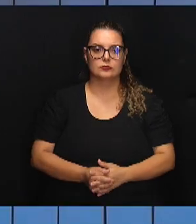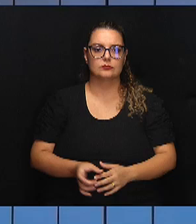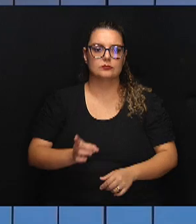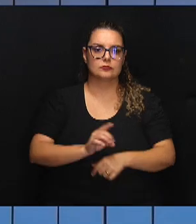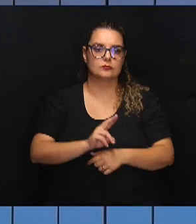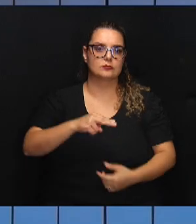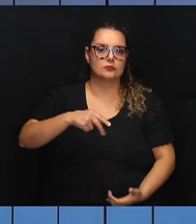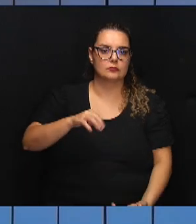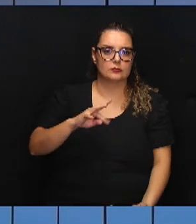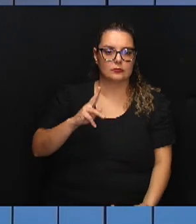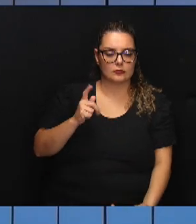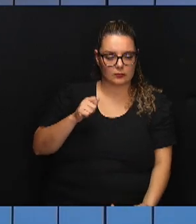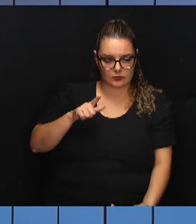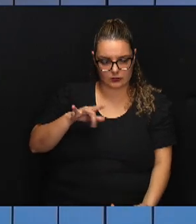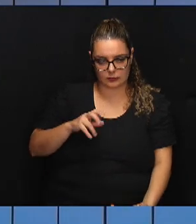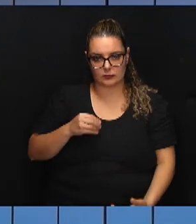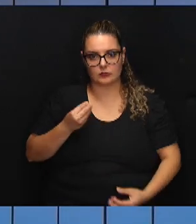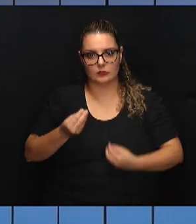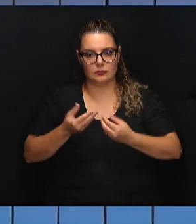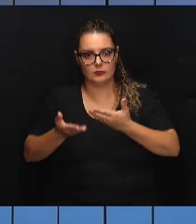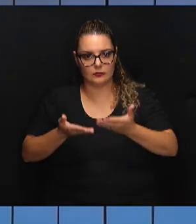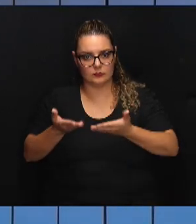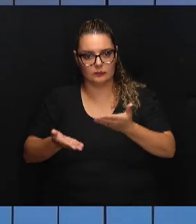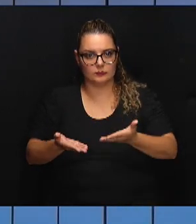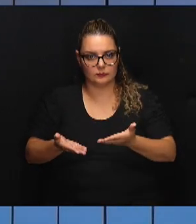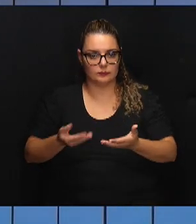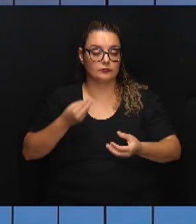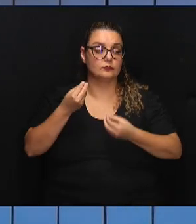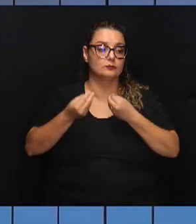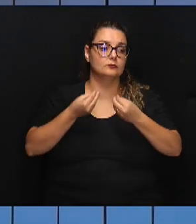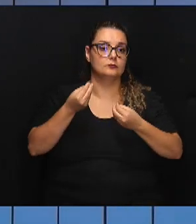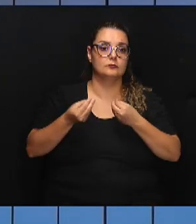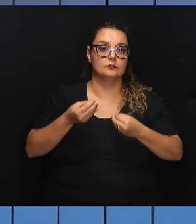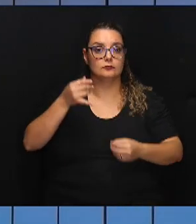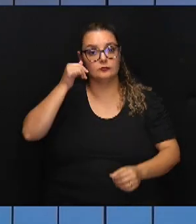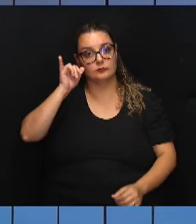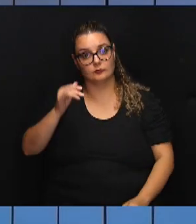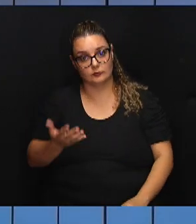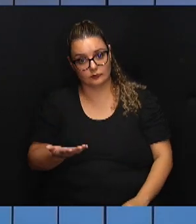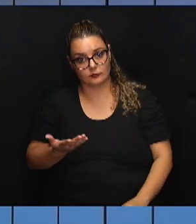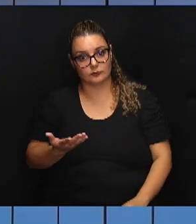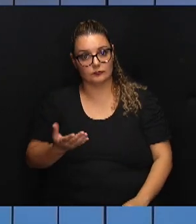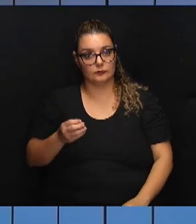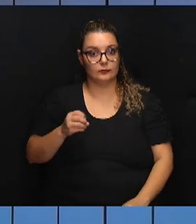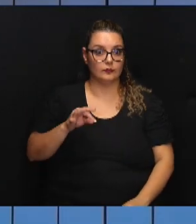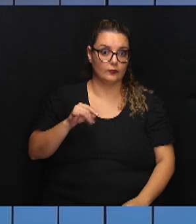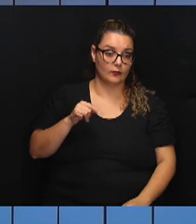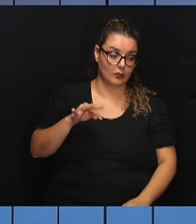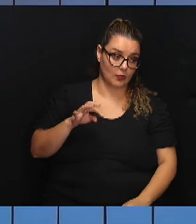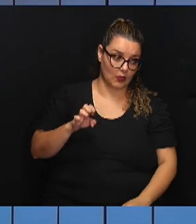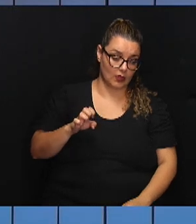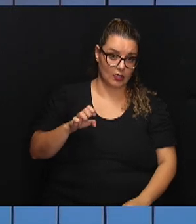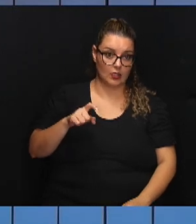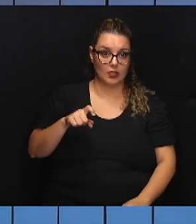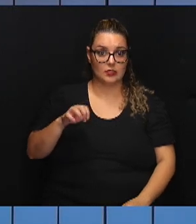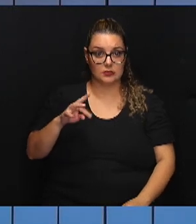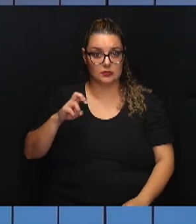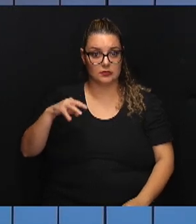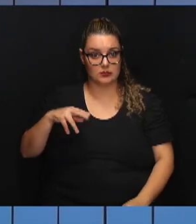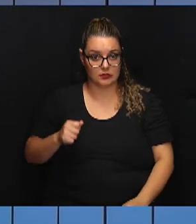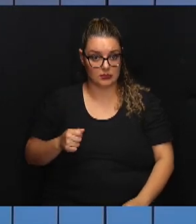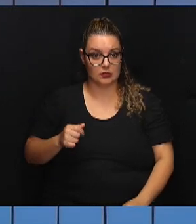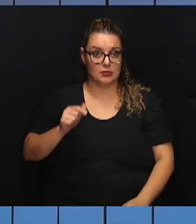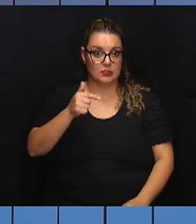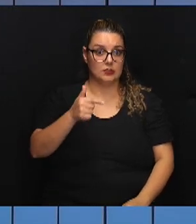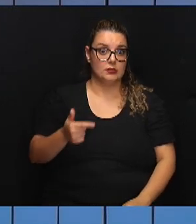Natália, como que trata essa infecção e como que a gente pode evitar essa otite externa, as crianças, né, a não